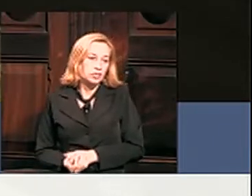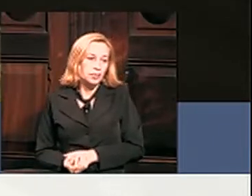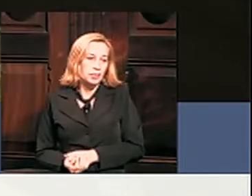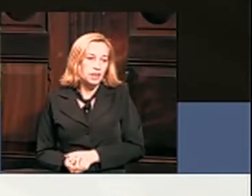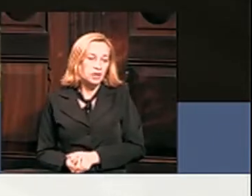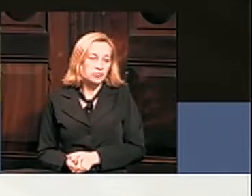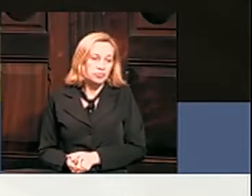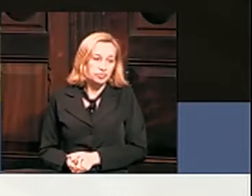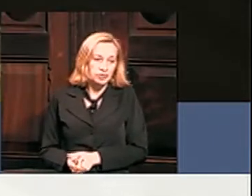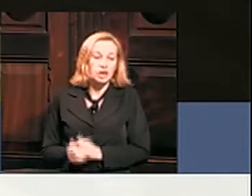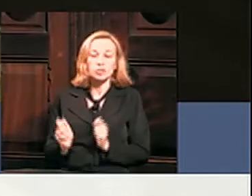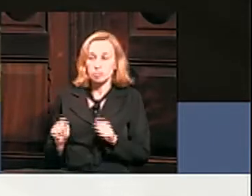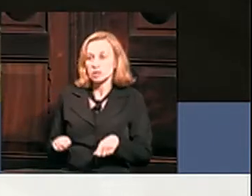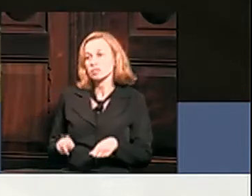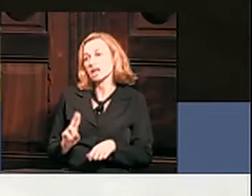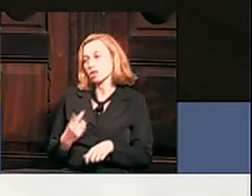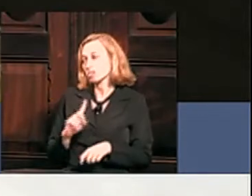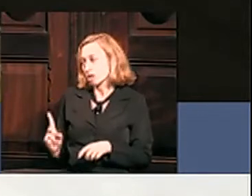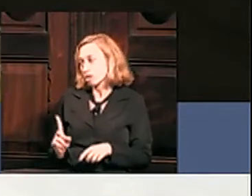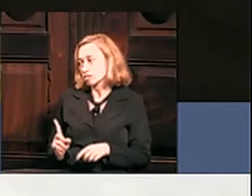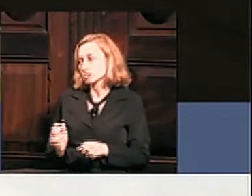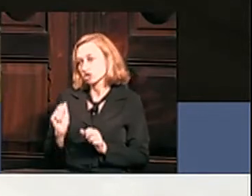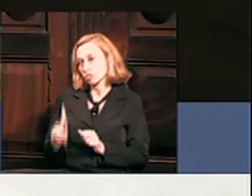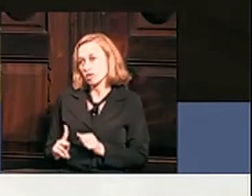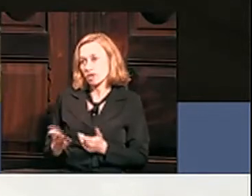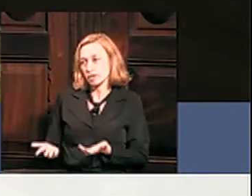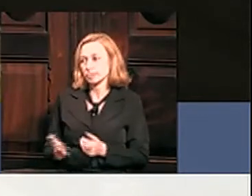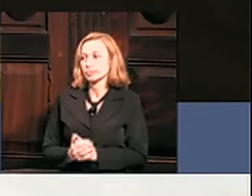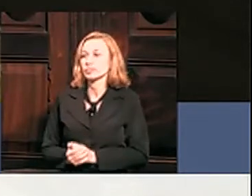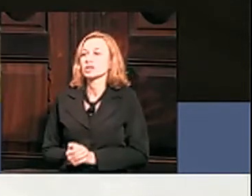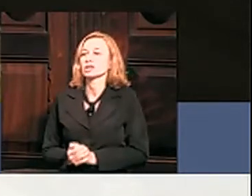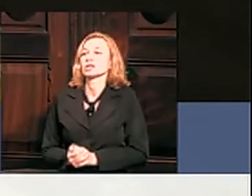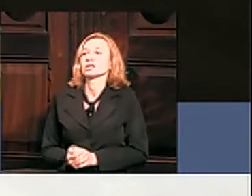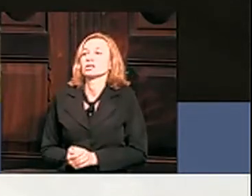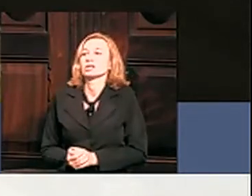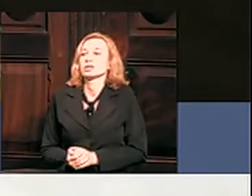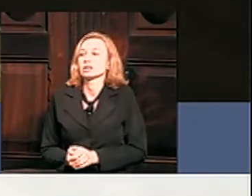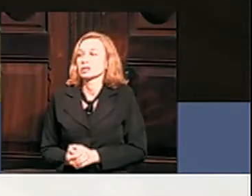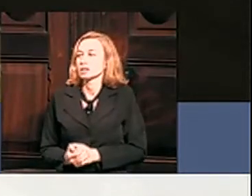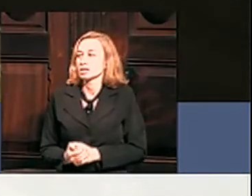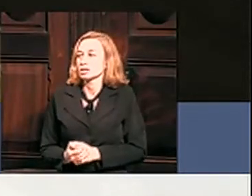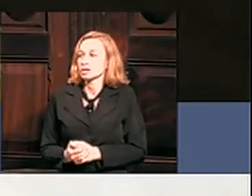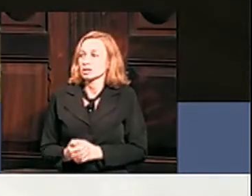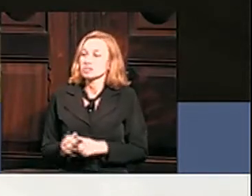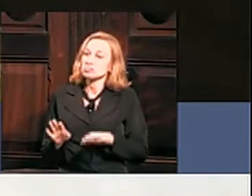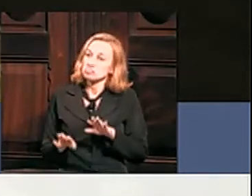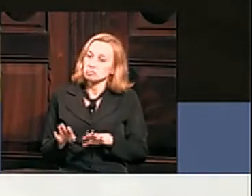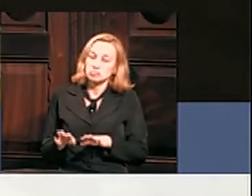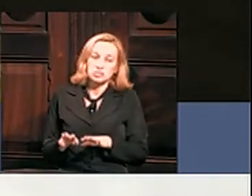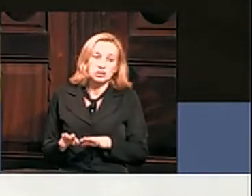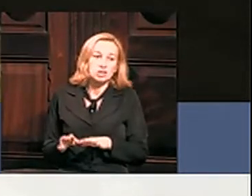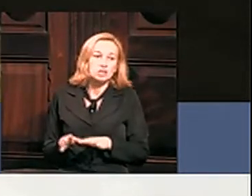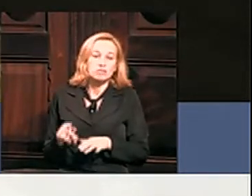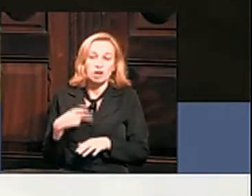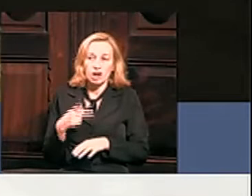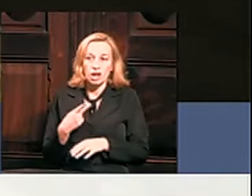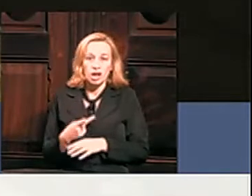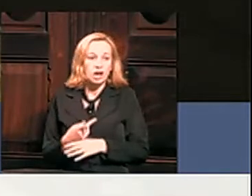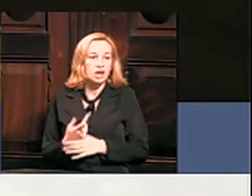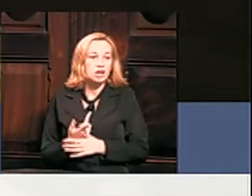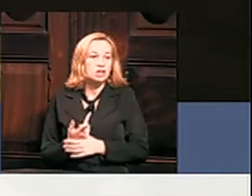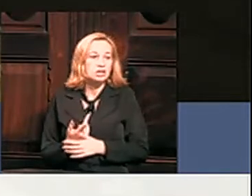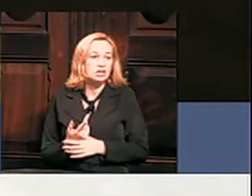a possibilidade ou não de aprovar. Então, mas, independente disso, dizer